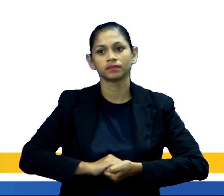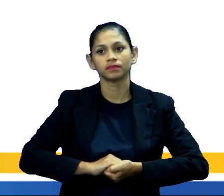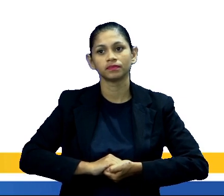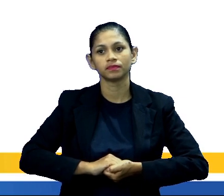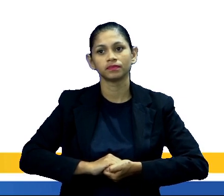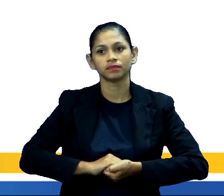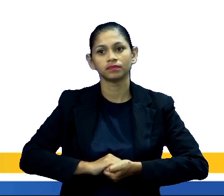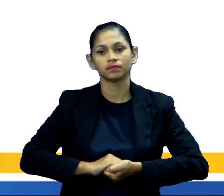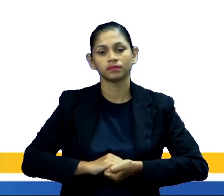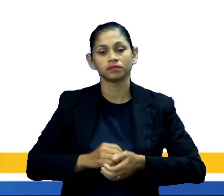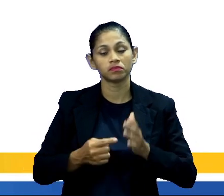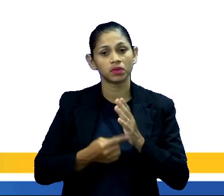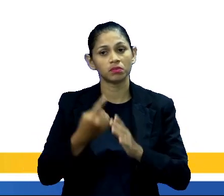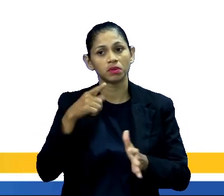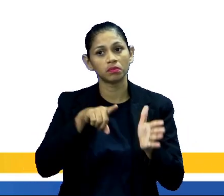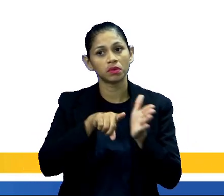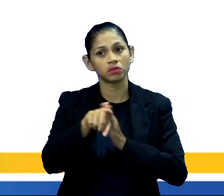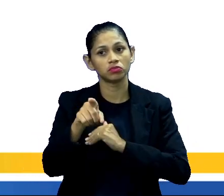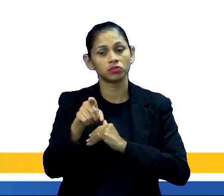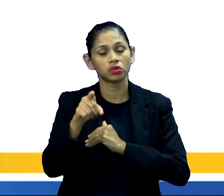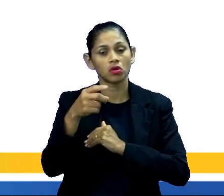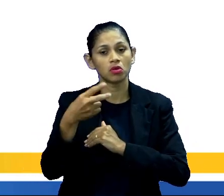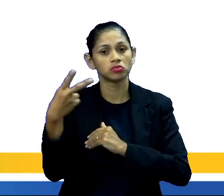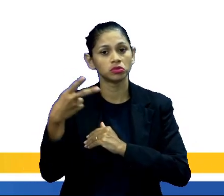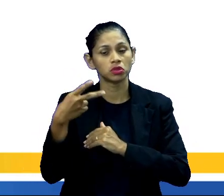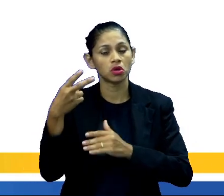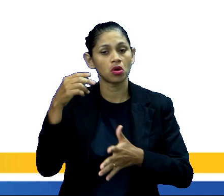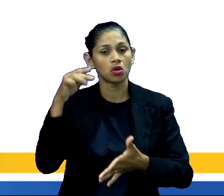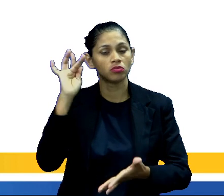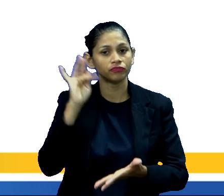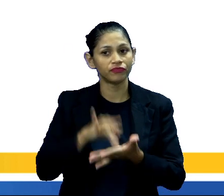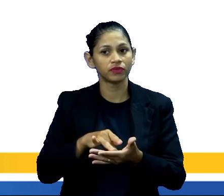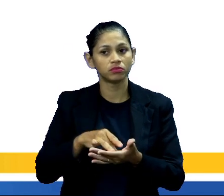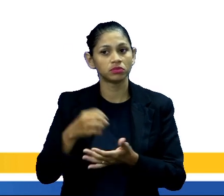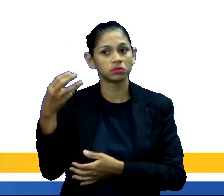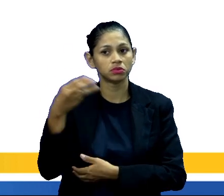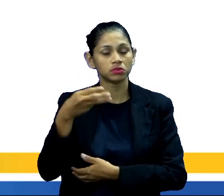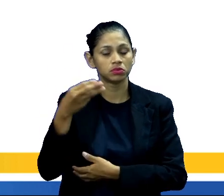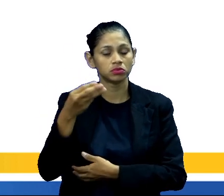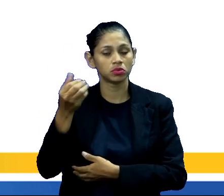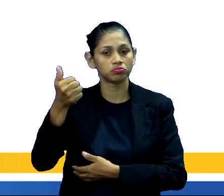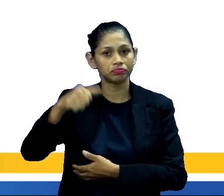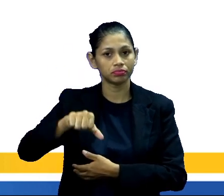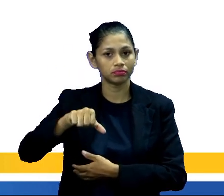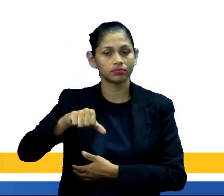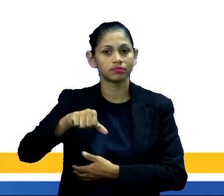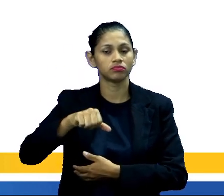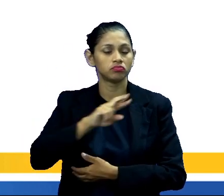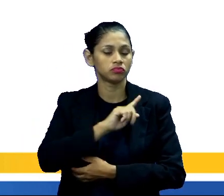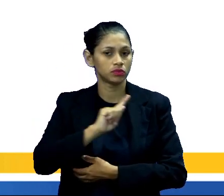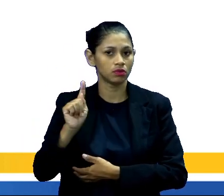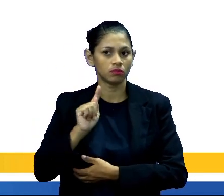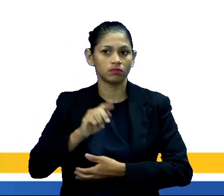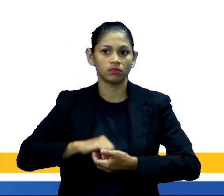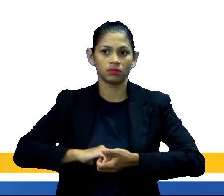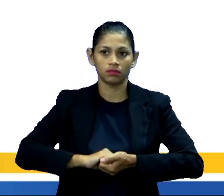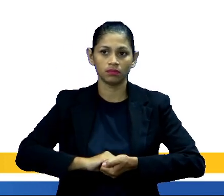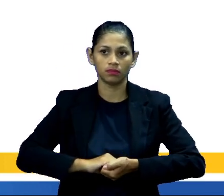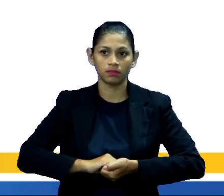A primeira está perguntando, a segunda afirmando e a terceira está, né, negando, dizendo que não.